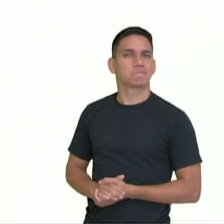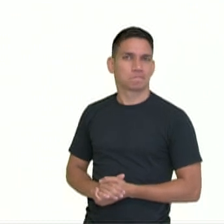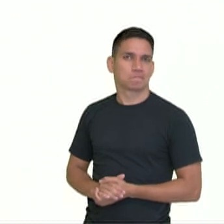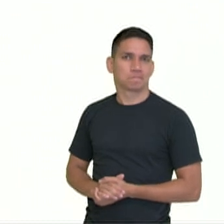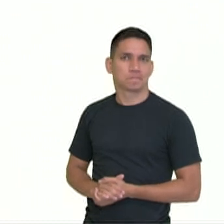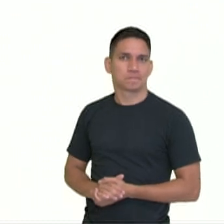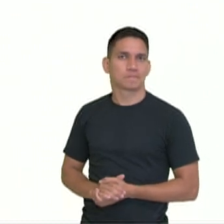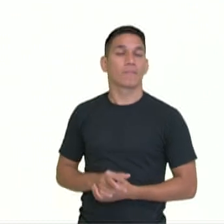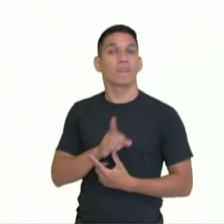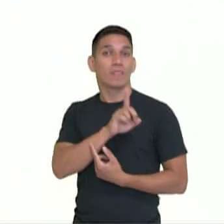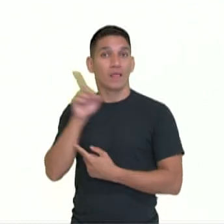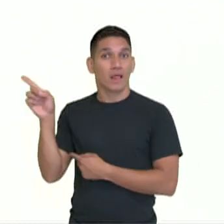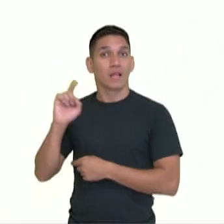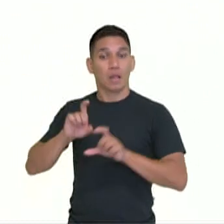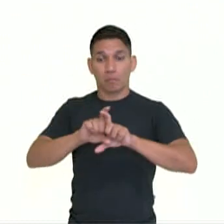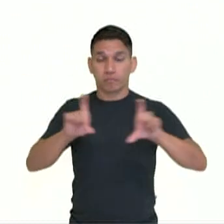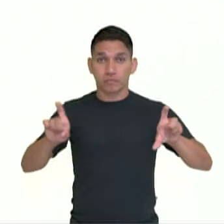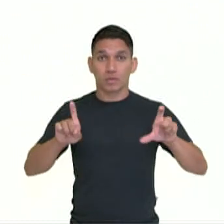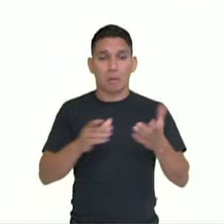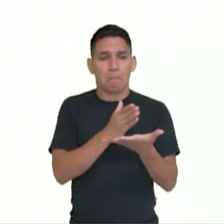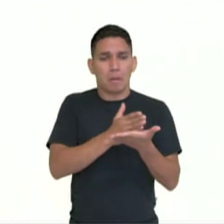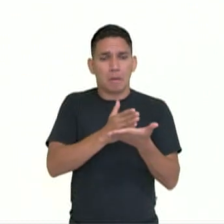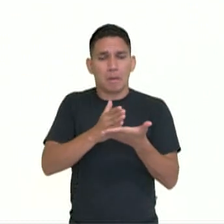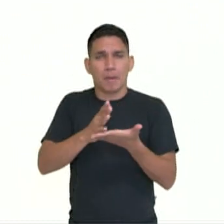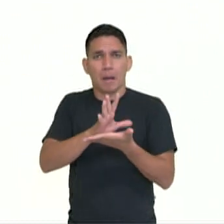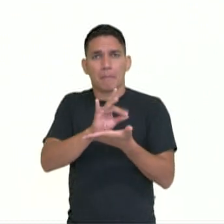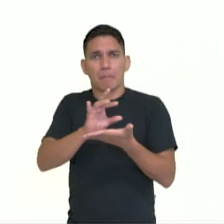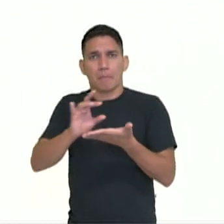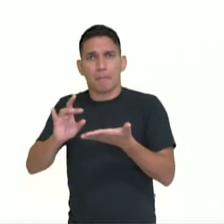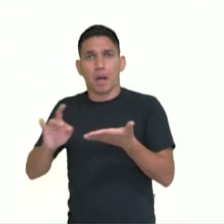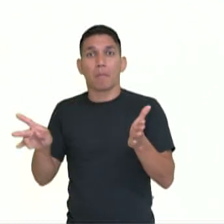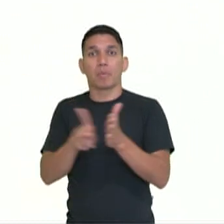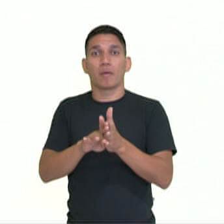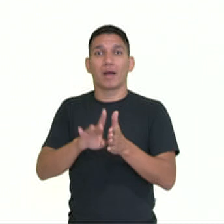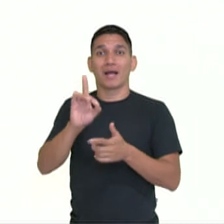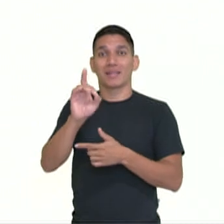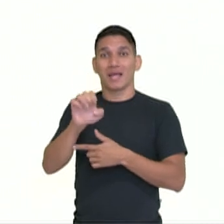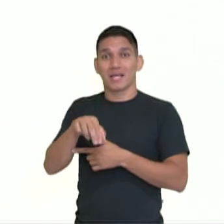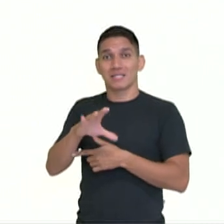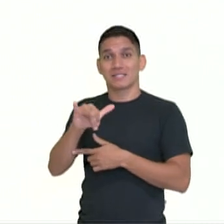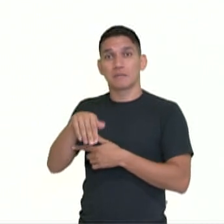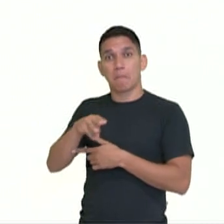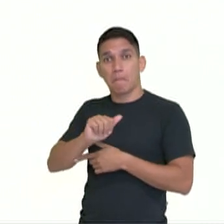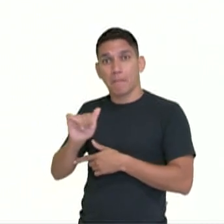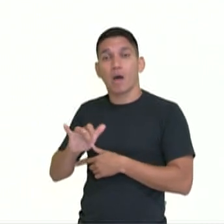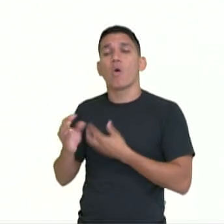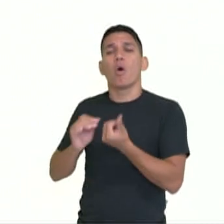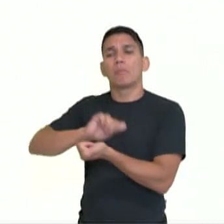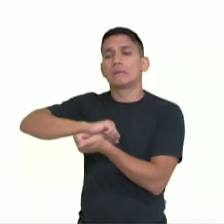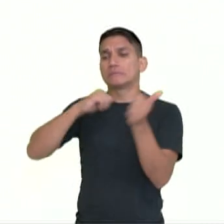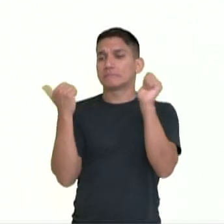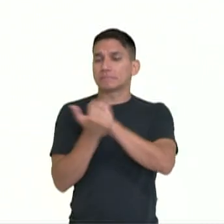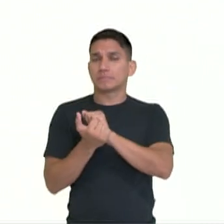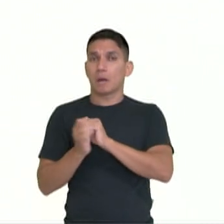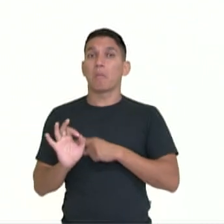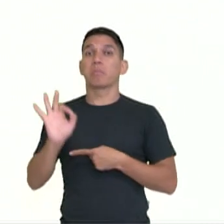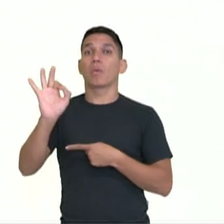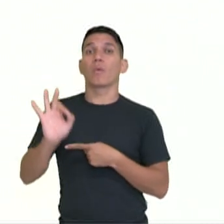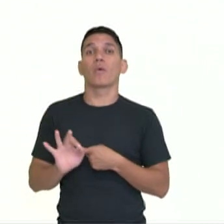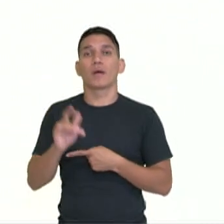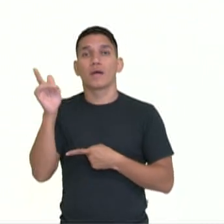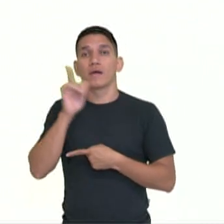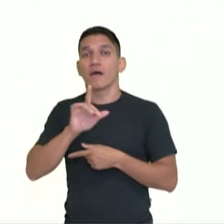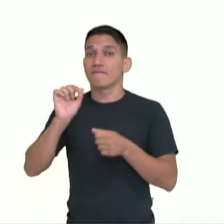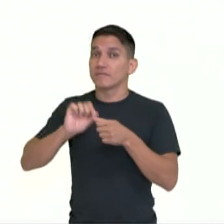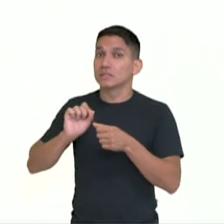0,17452554. Esse está na forma decimal. Como nós entendemos melhor em porcentagem, para transformar em porcentagem, a gente